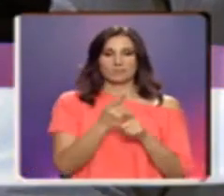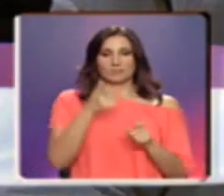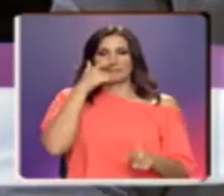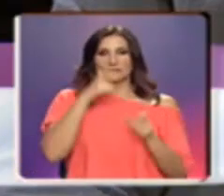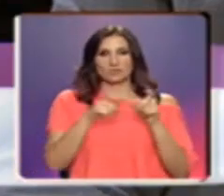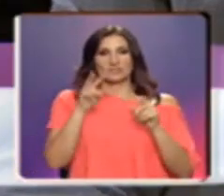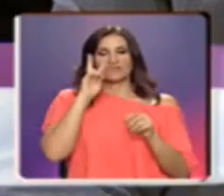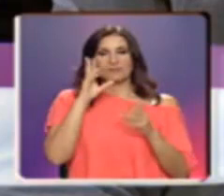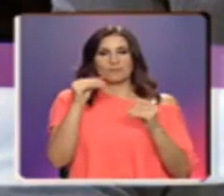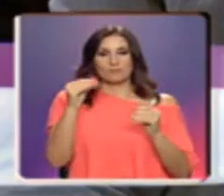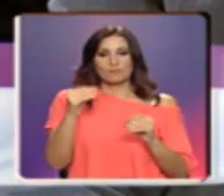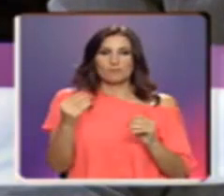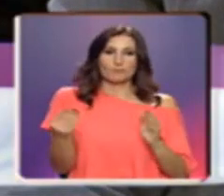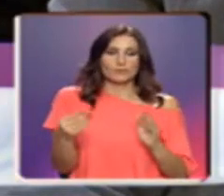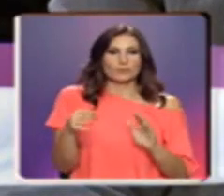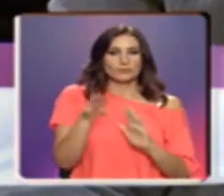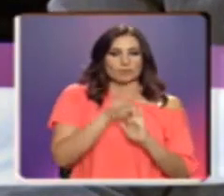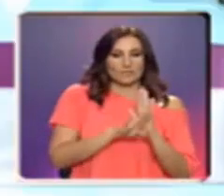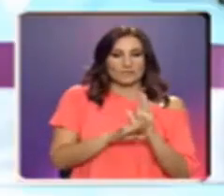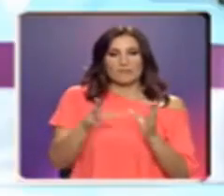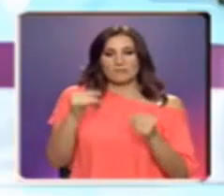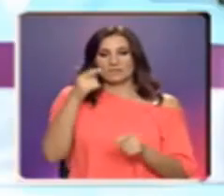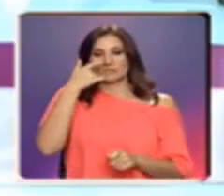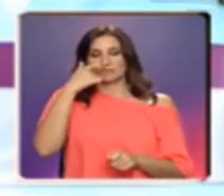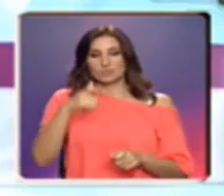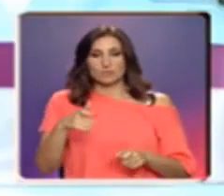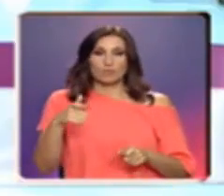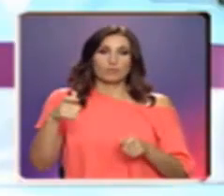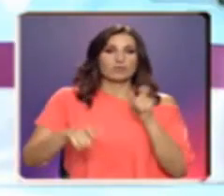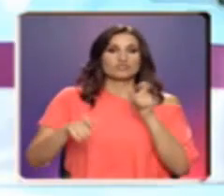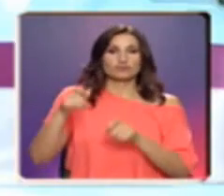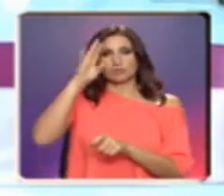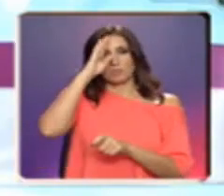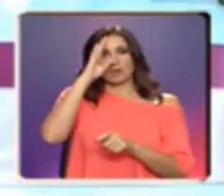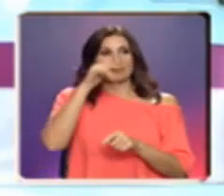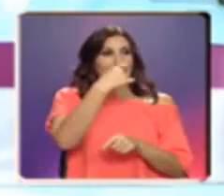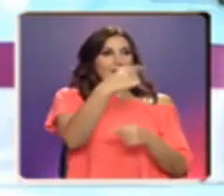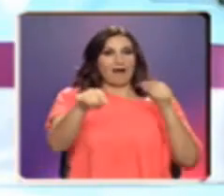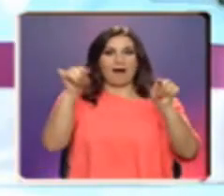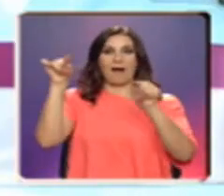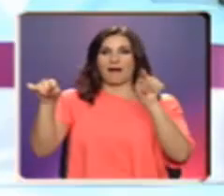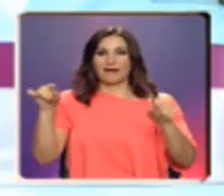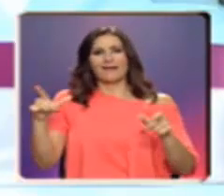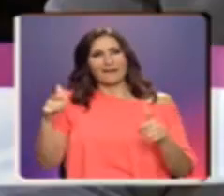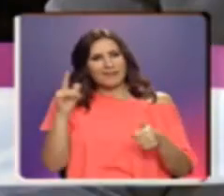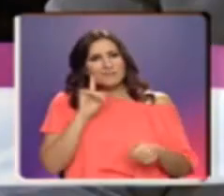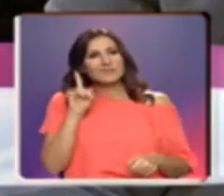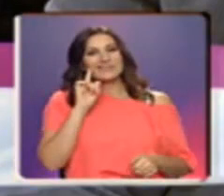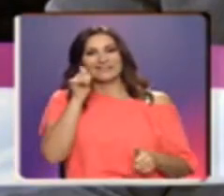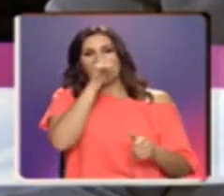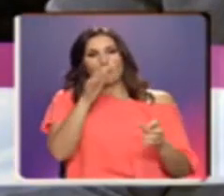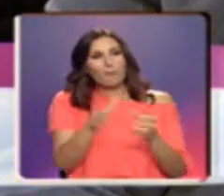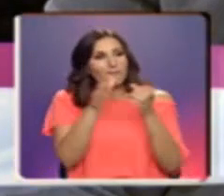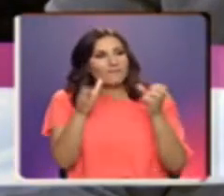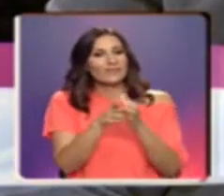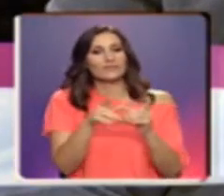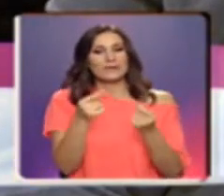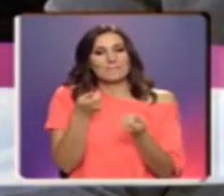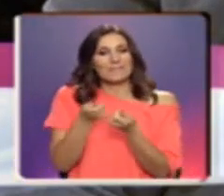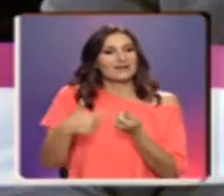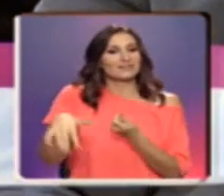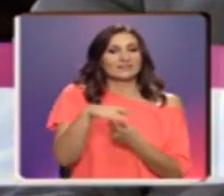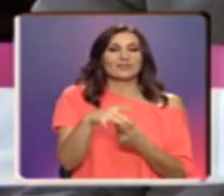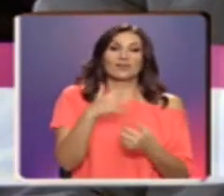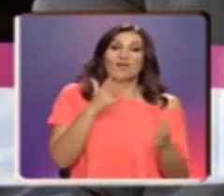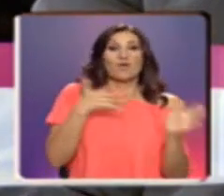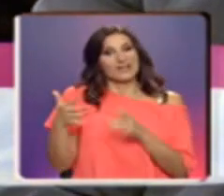audiência, também estão aqui alguns sportinguistas juntos e é importante este convívio e este estar perto. De resto, é um facto que não